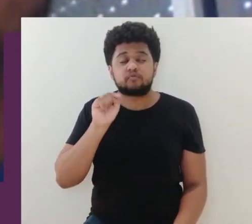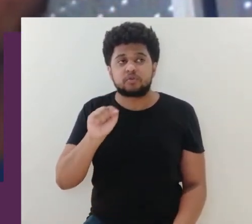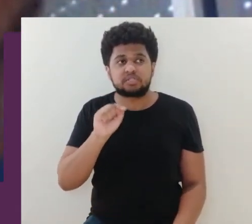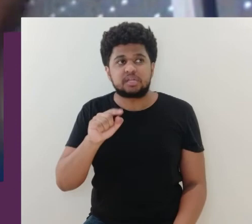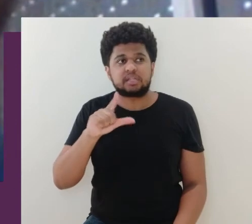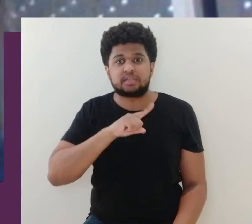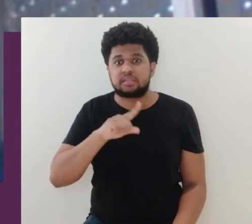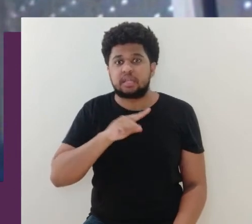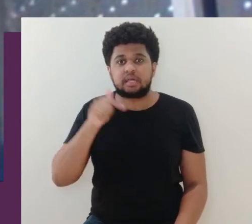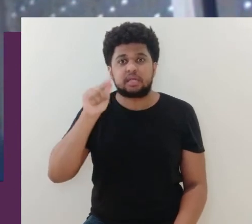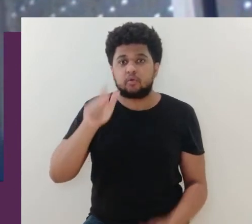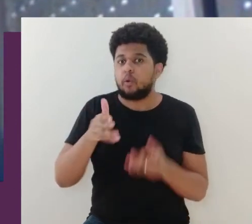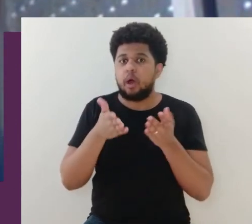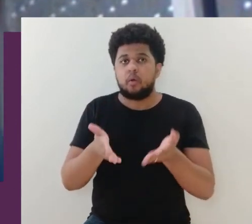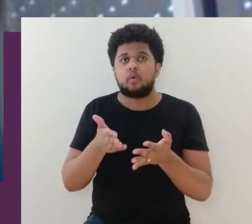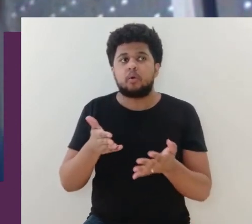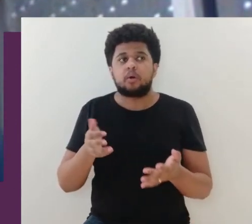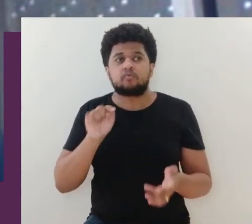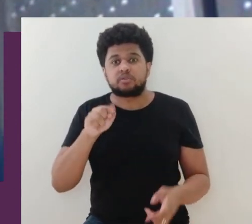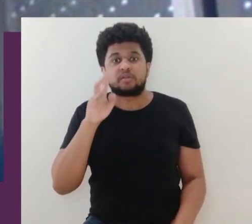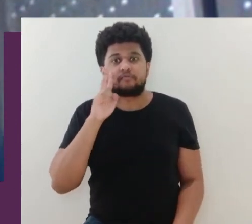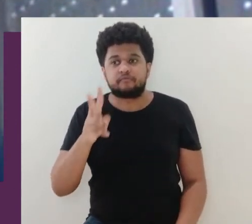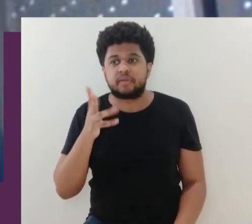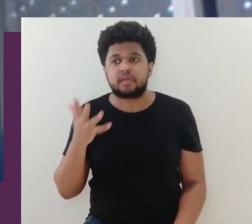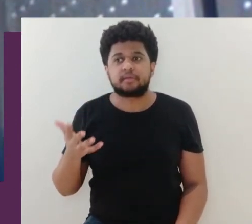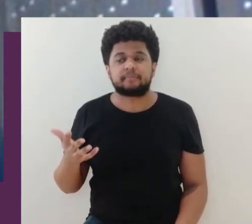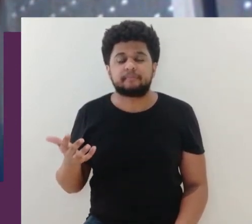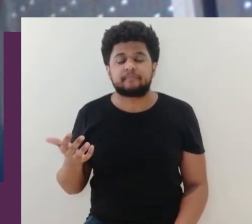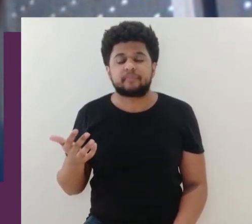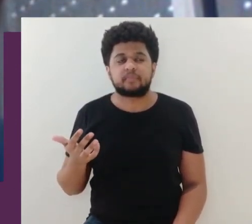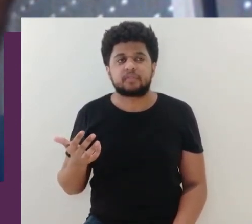você, diante de uma situação como essa, você vê